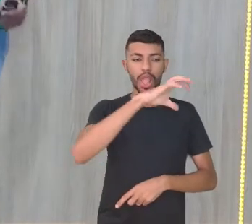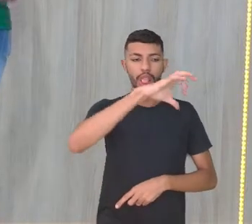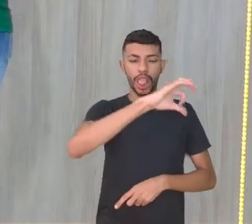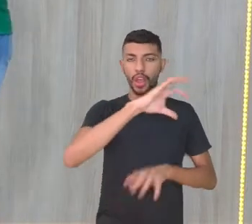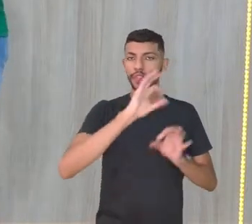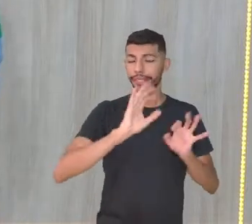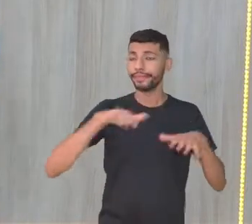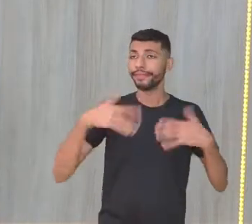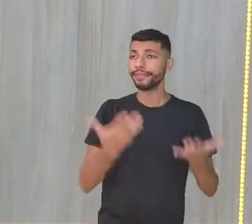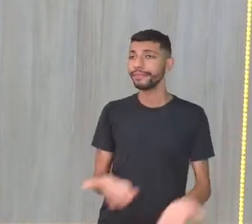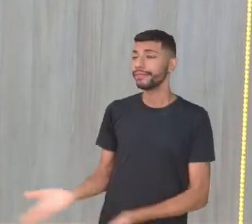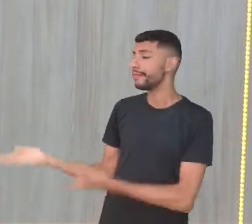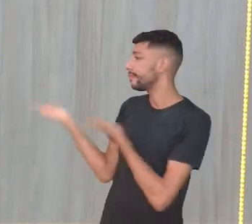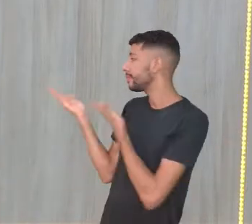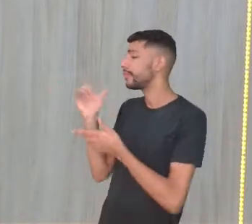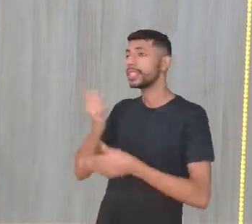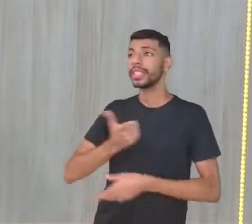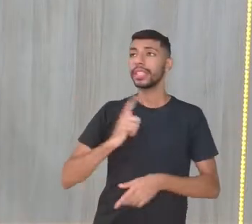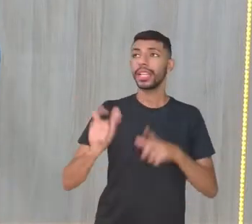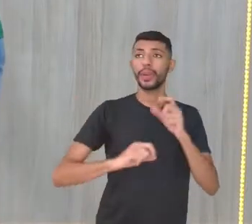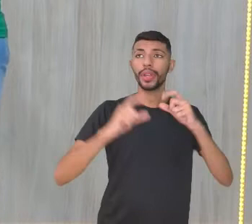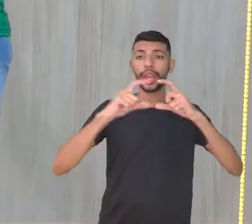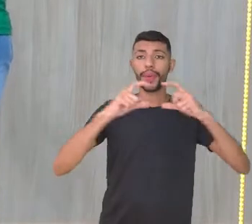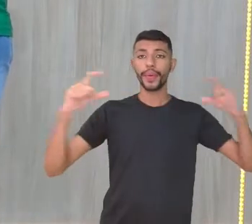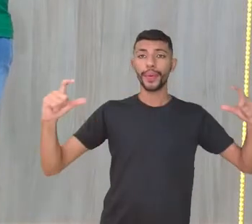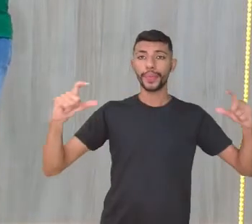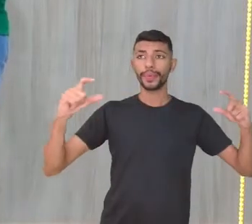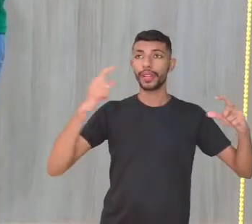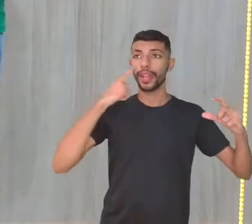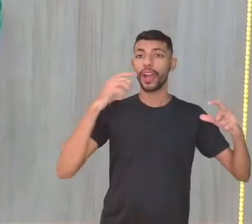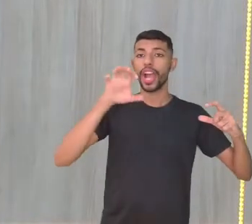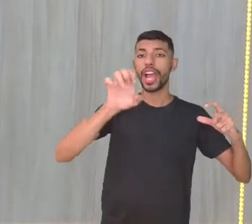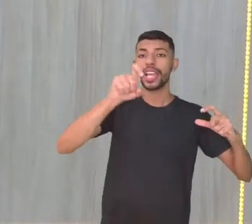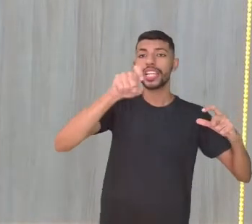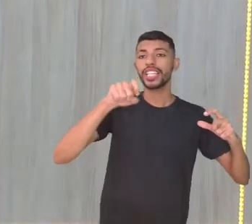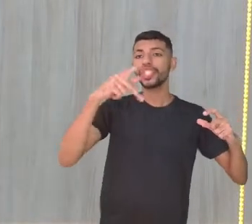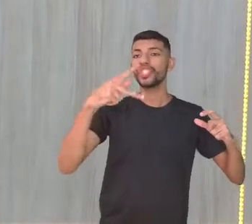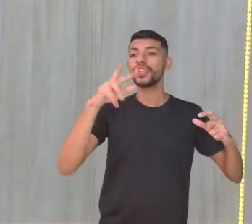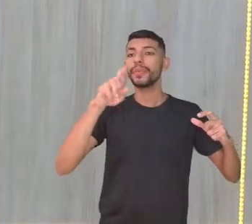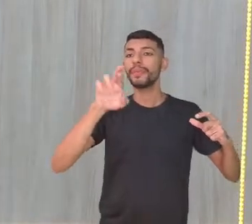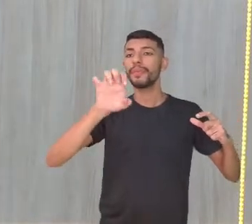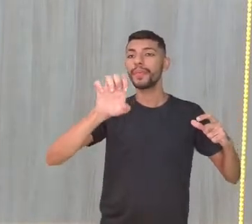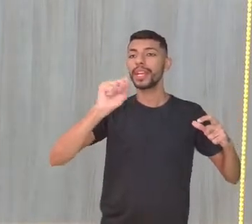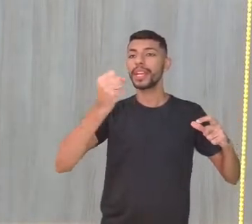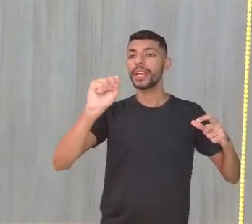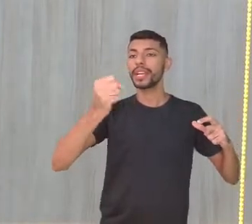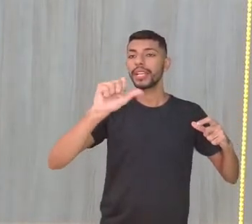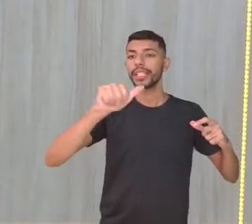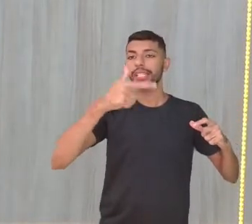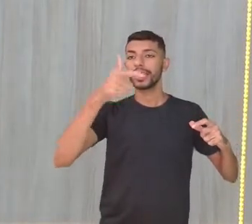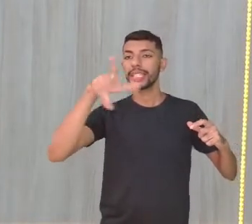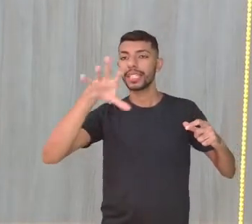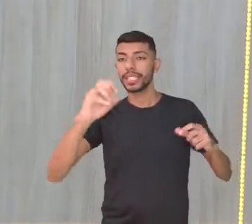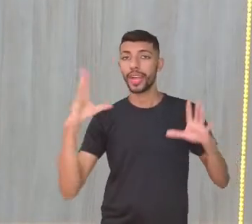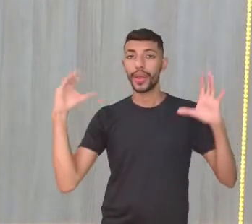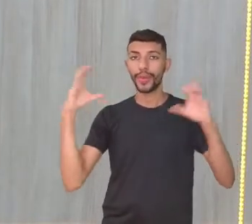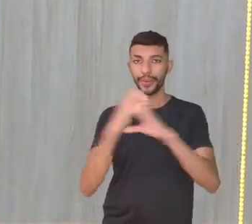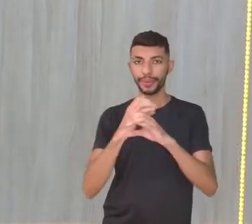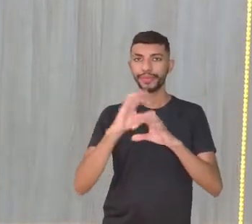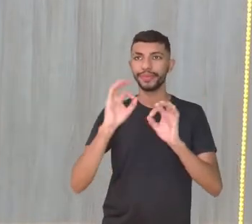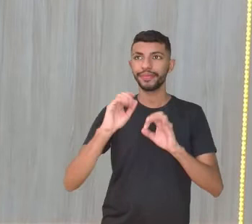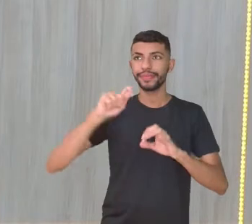certo? Então, a gente tem aí uma expressão, anote esse nome aí, tá? Então, esse cálculo aqui que a gente